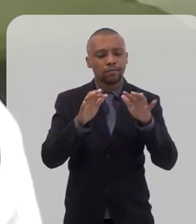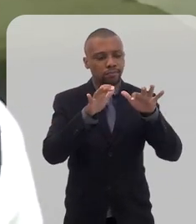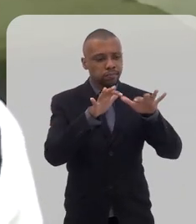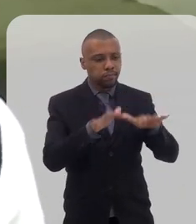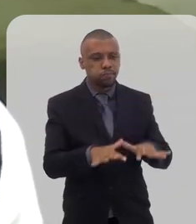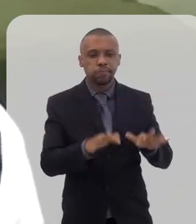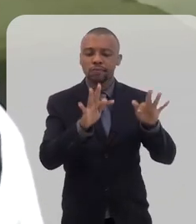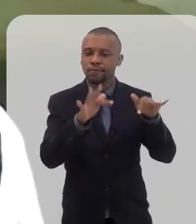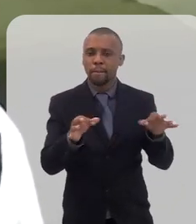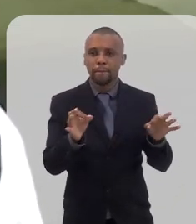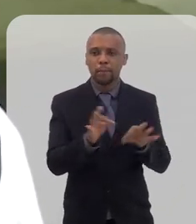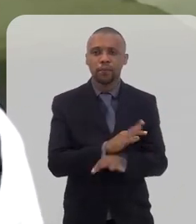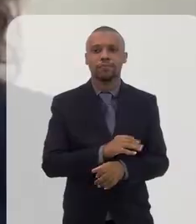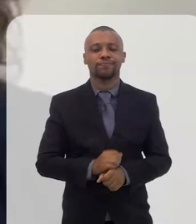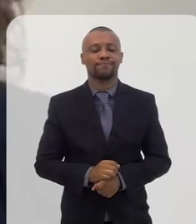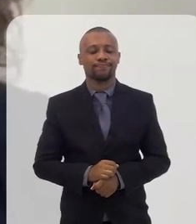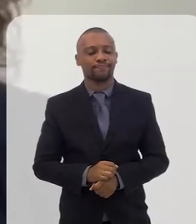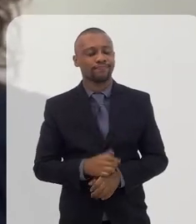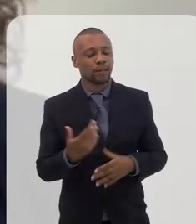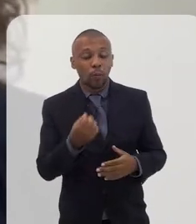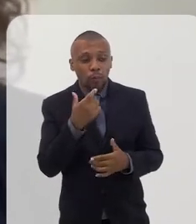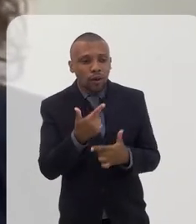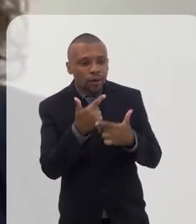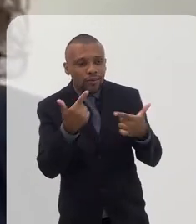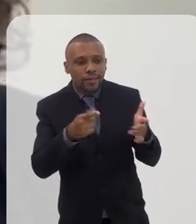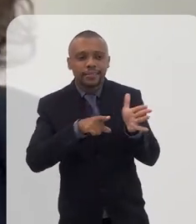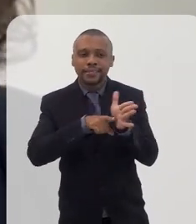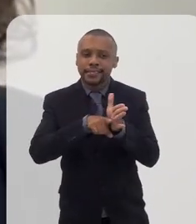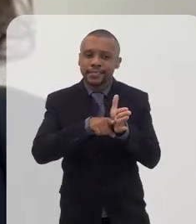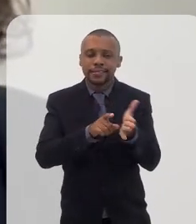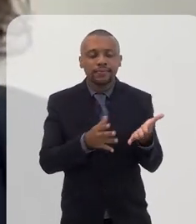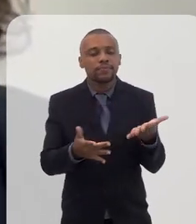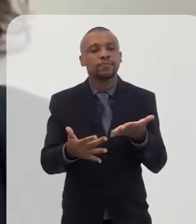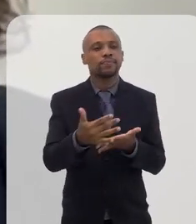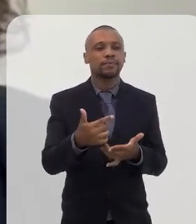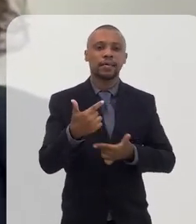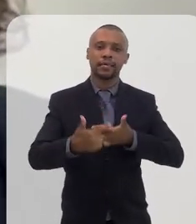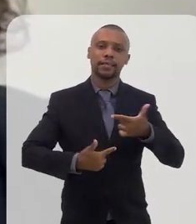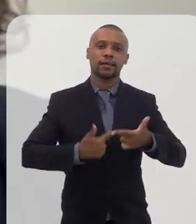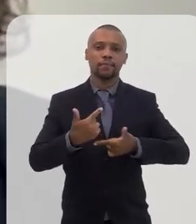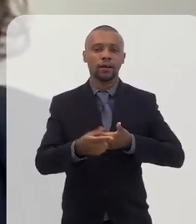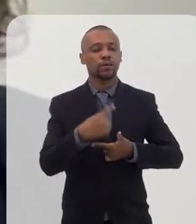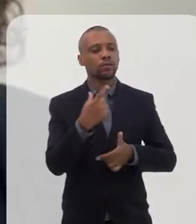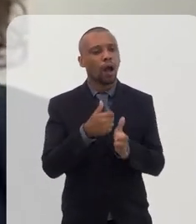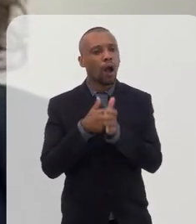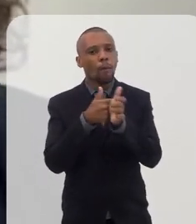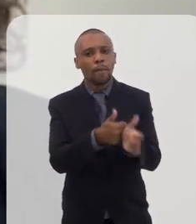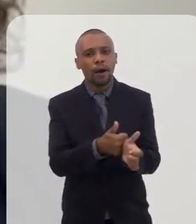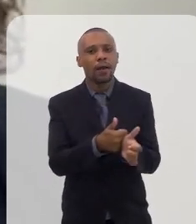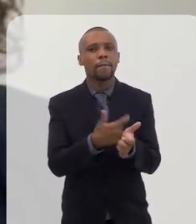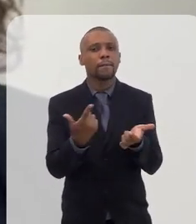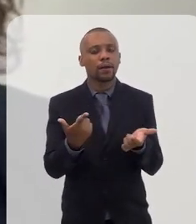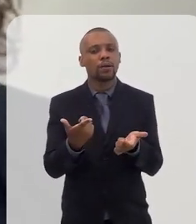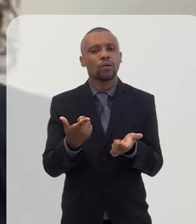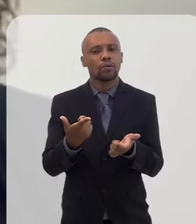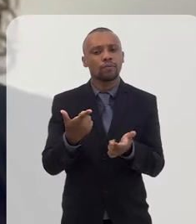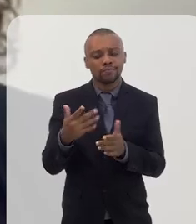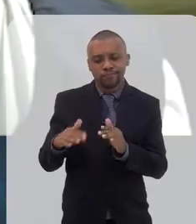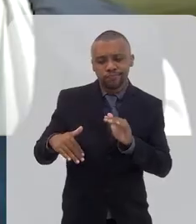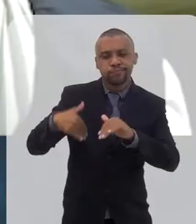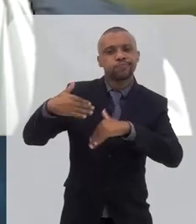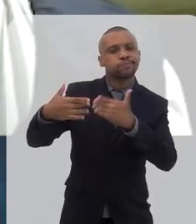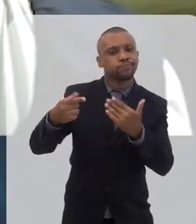a terminar de preencher esse questionário. Gabriel, boa sorte aí nesse levantamento, nesse trabalho que a gente acompanha pelo Fórum